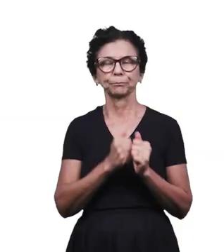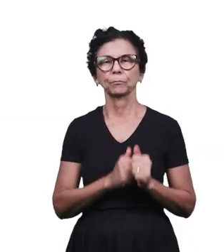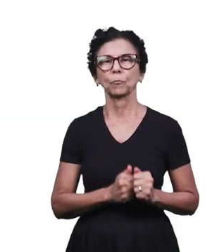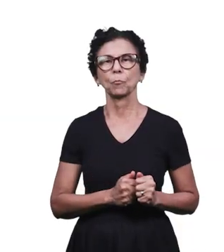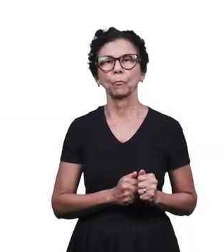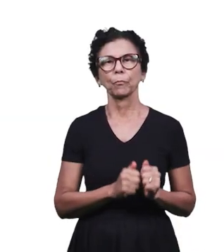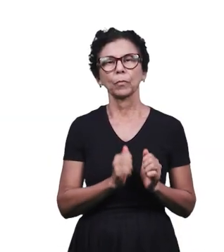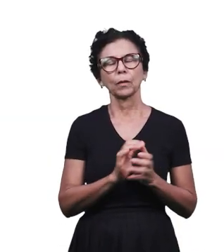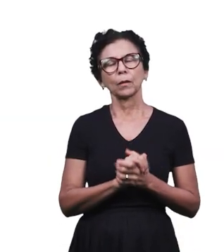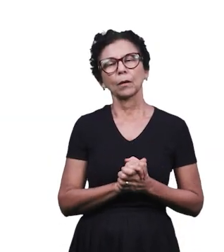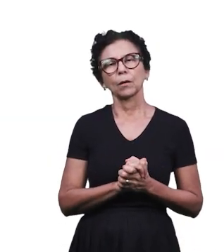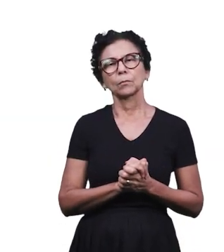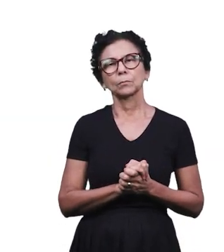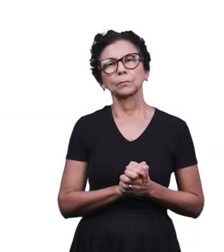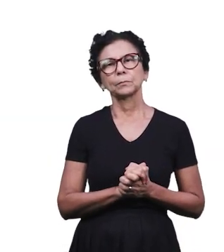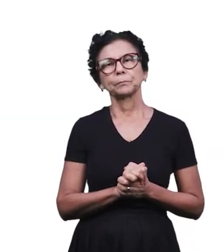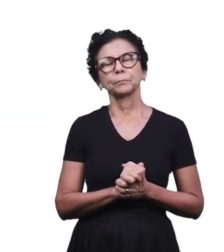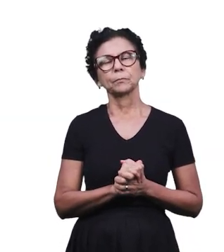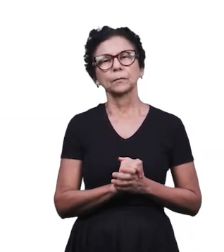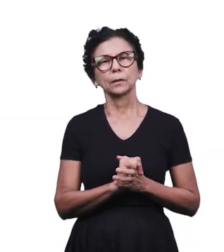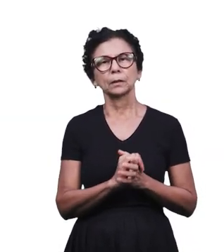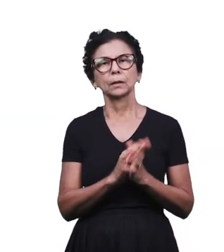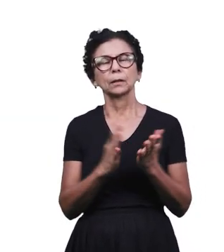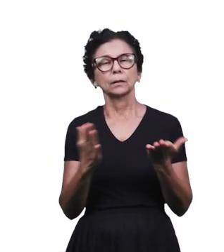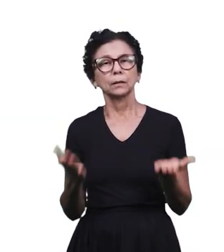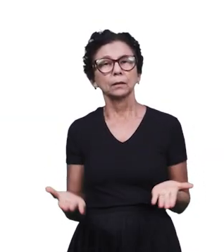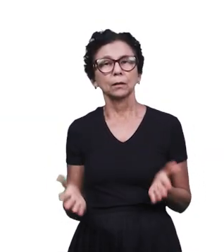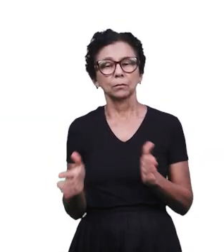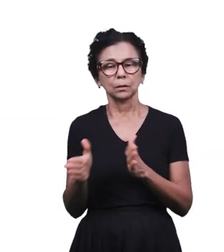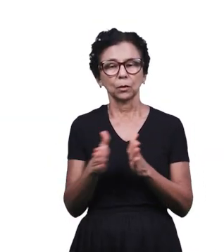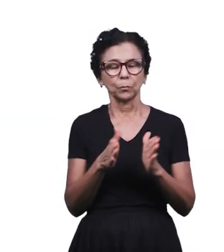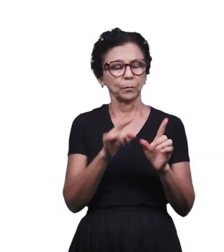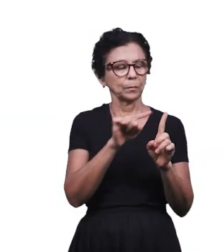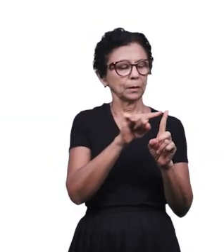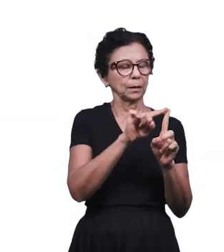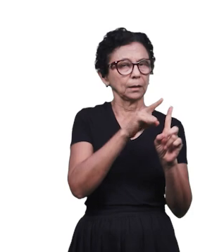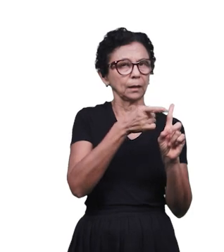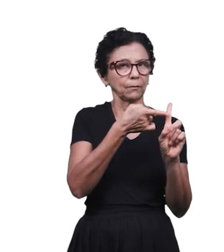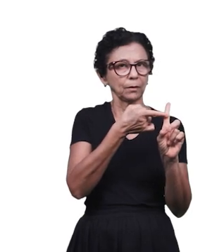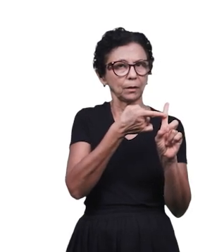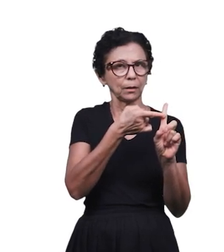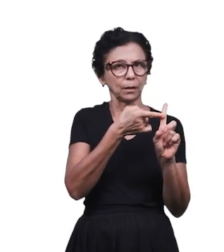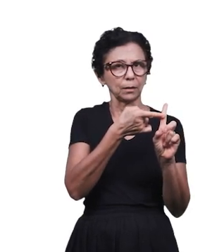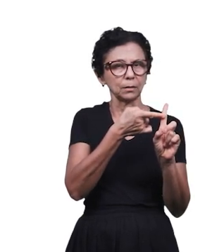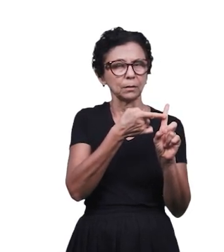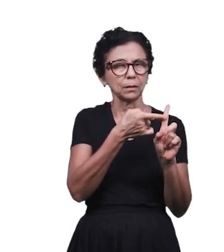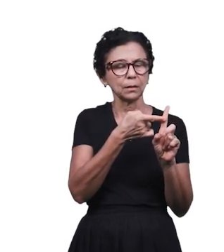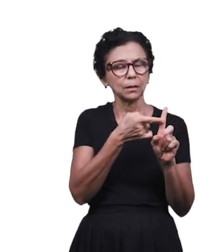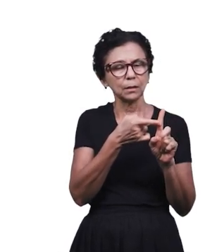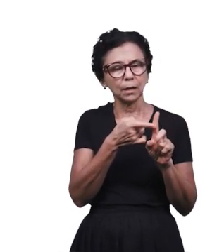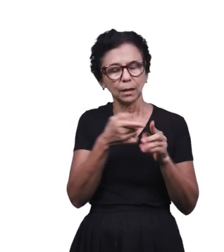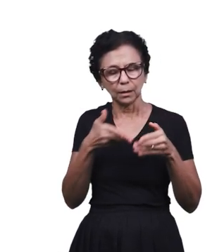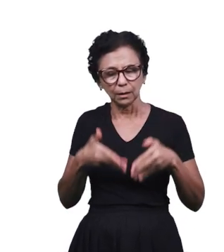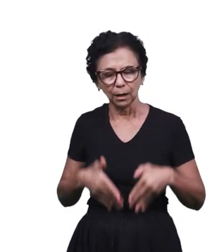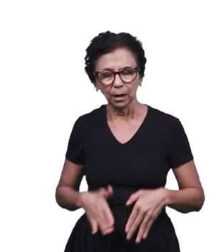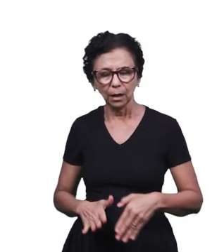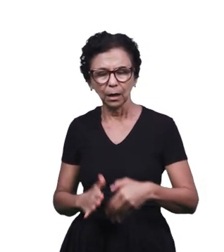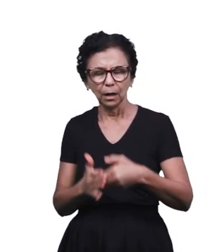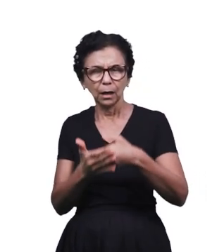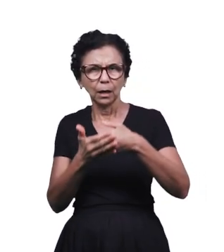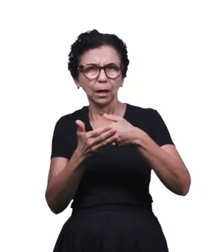Fase pré-natal e neonatal, que vai desde a gestação aos primeiros dias. A fase da